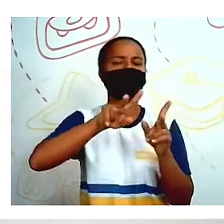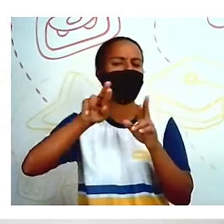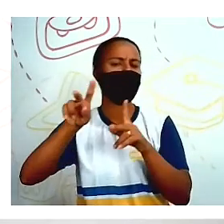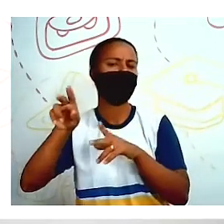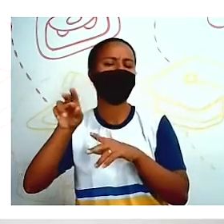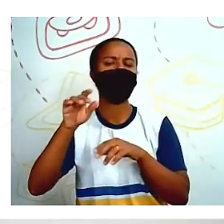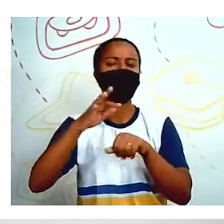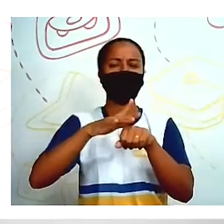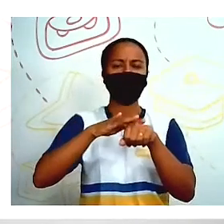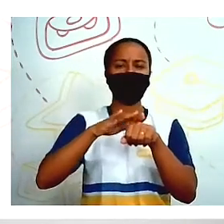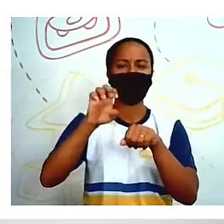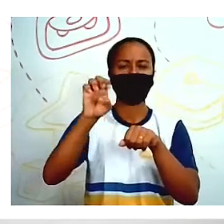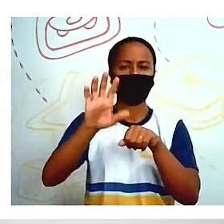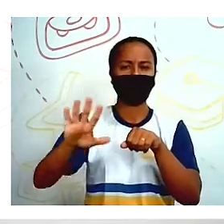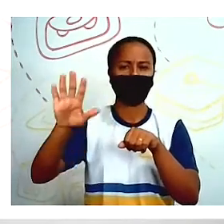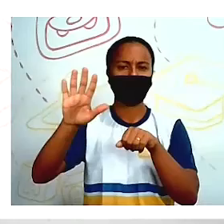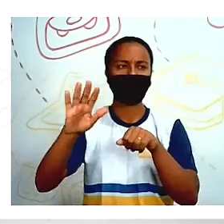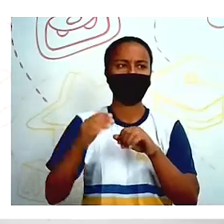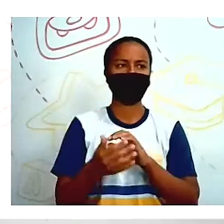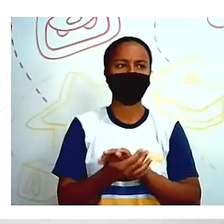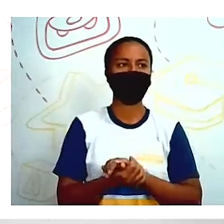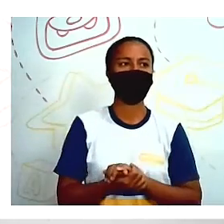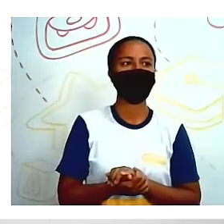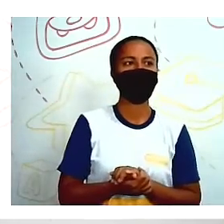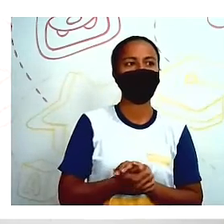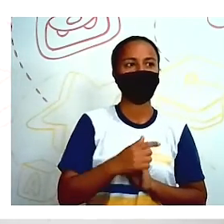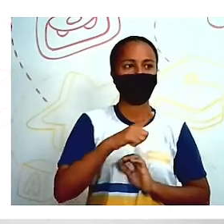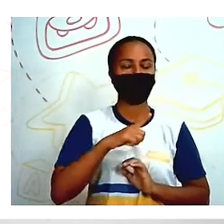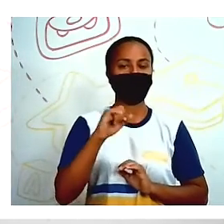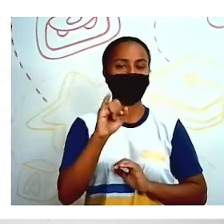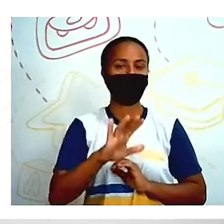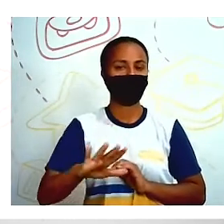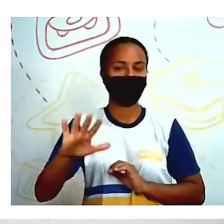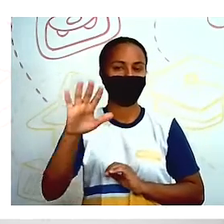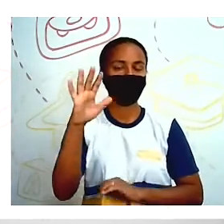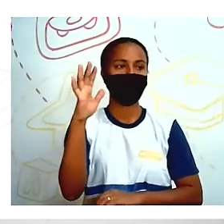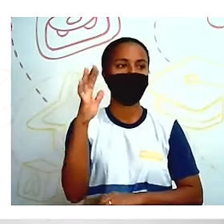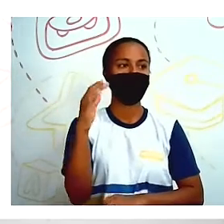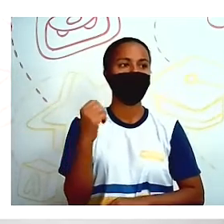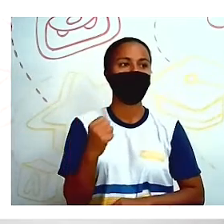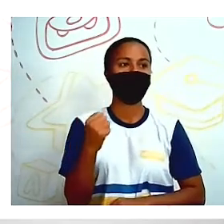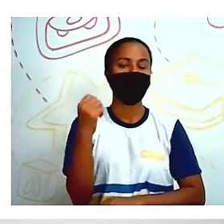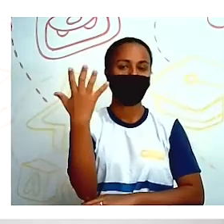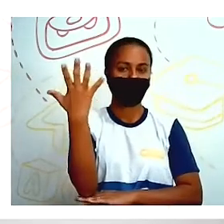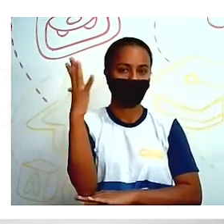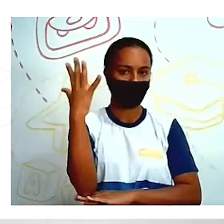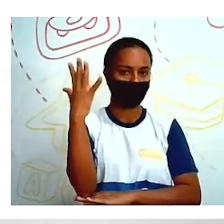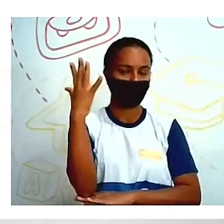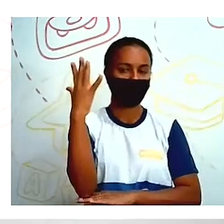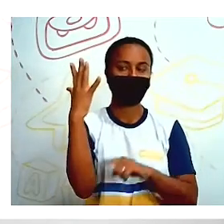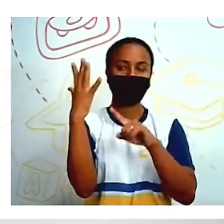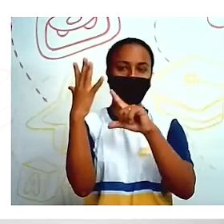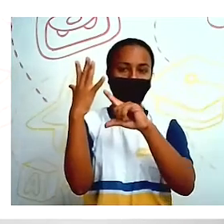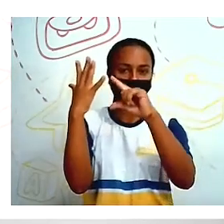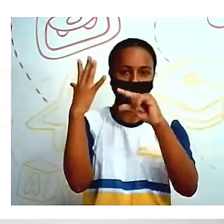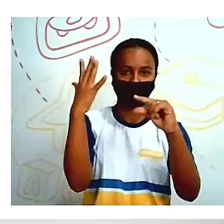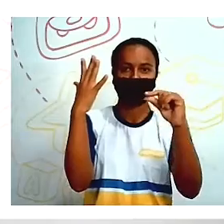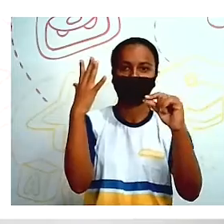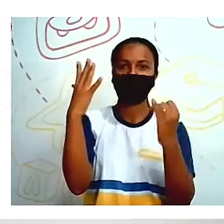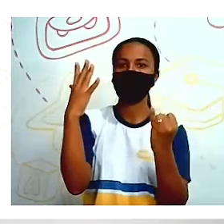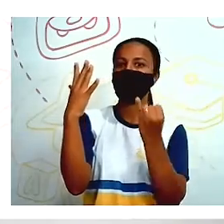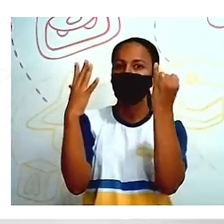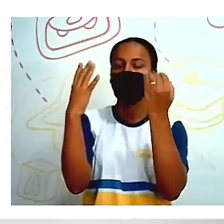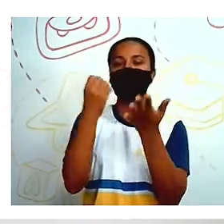experimentação, enganos e desenvolvimento. Então, aqui nós temos a imagem dessa planta, que é a matéria-prima da